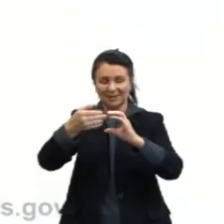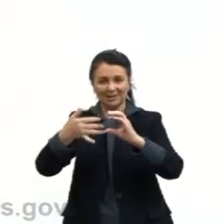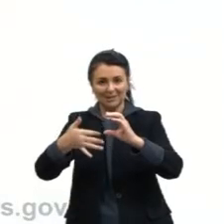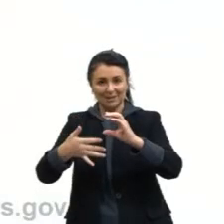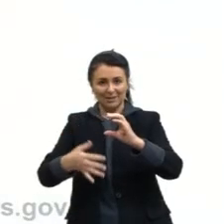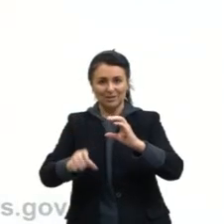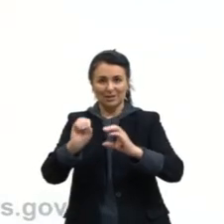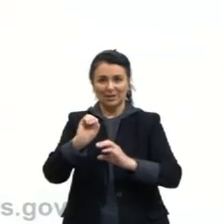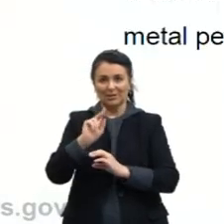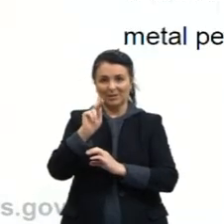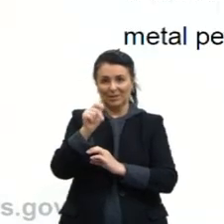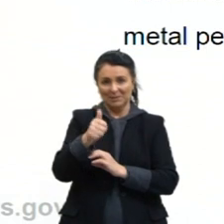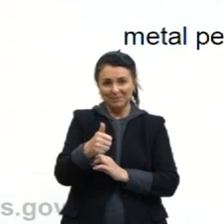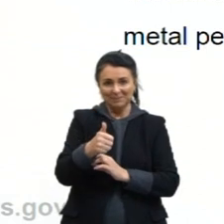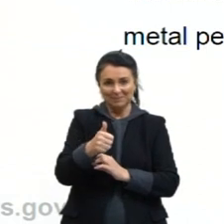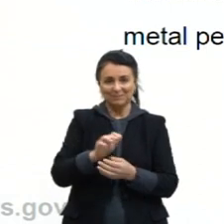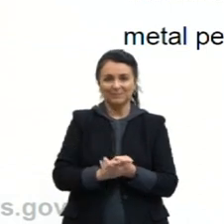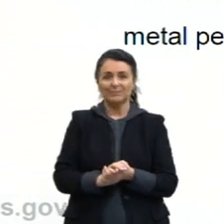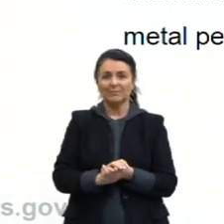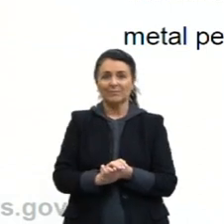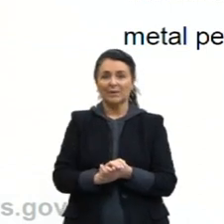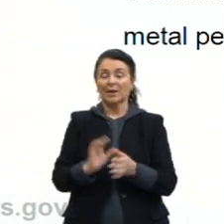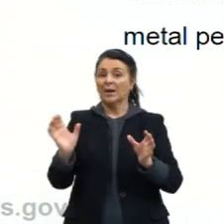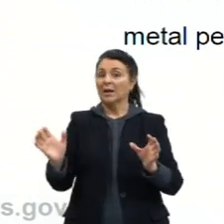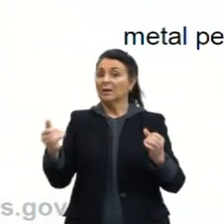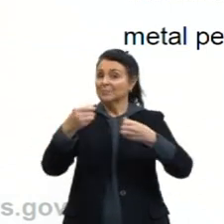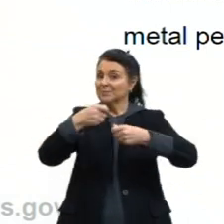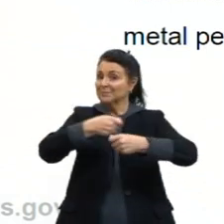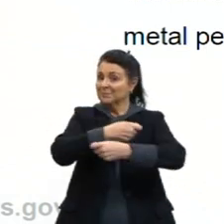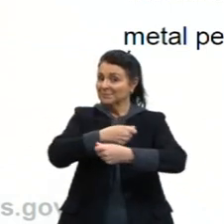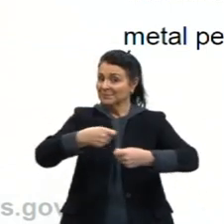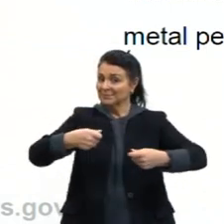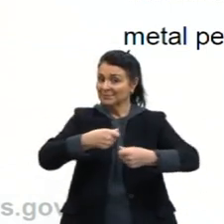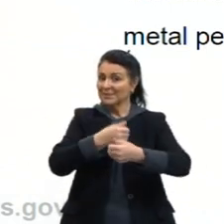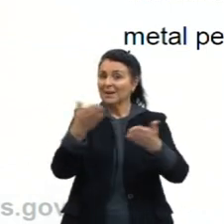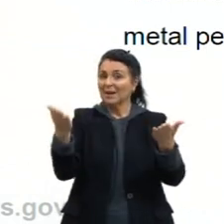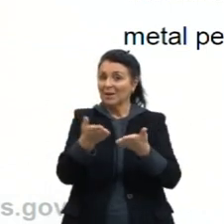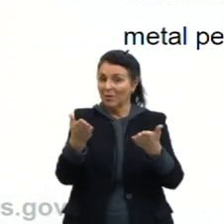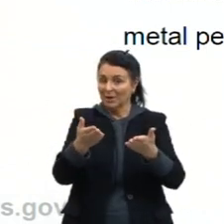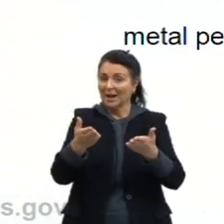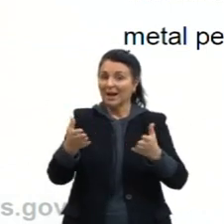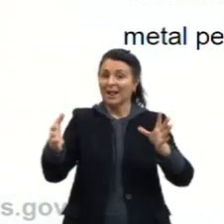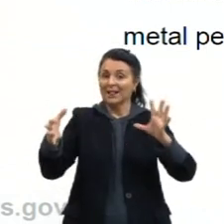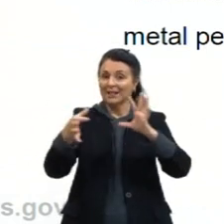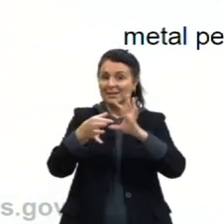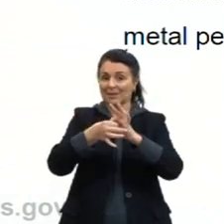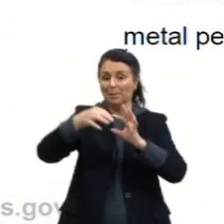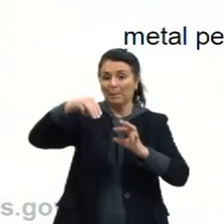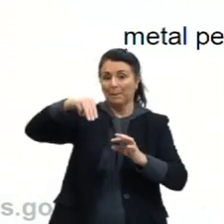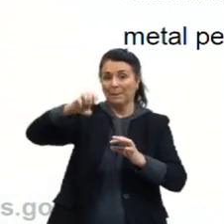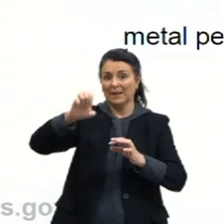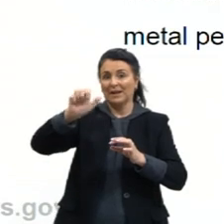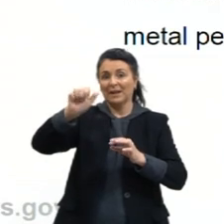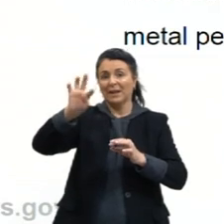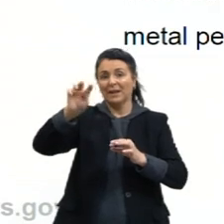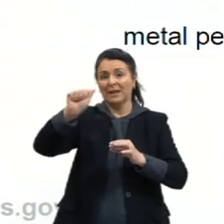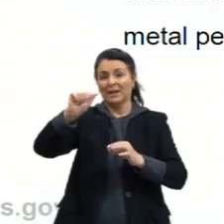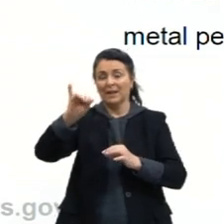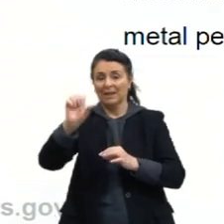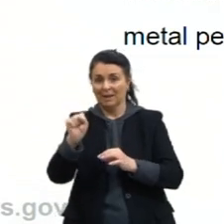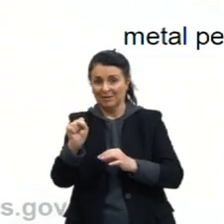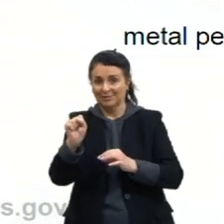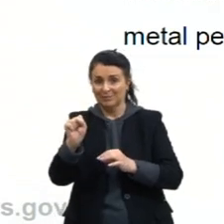Ok então vistos ligações covalentes agora as ligações metálicas a ligação metálica o nome